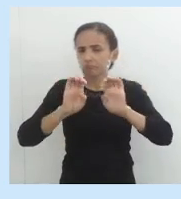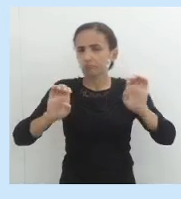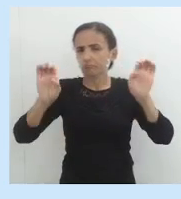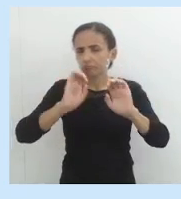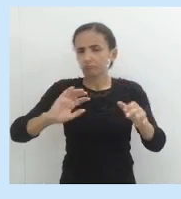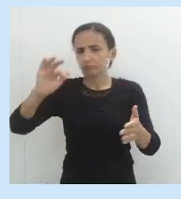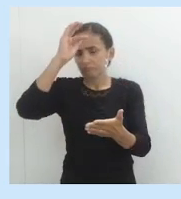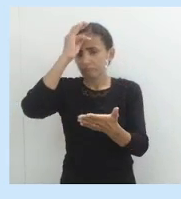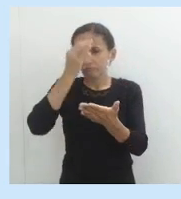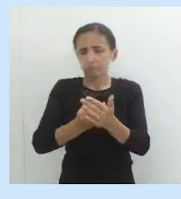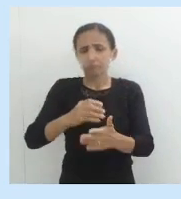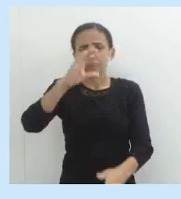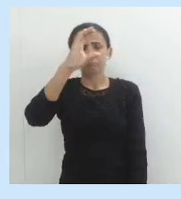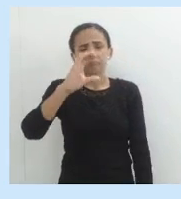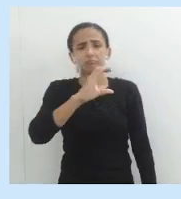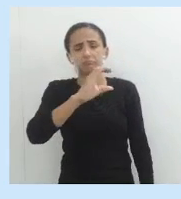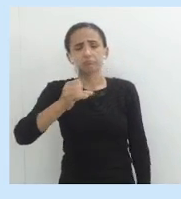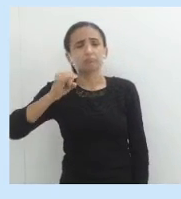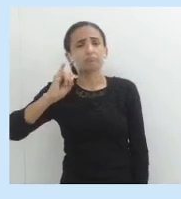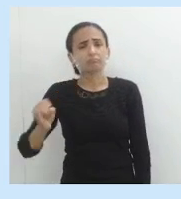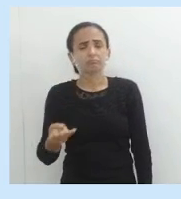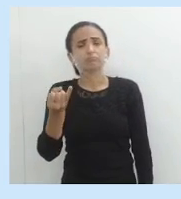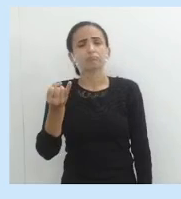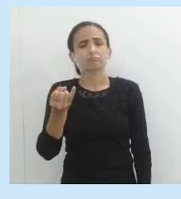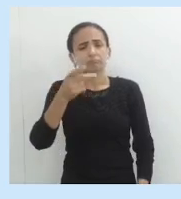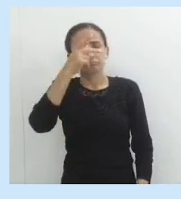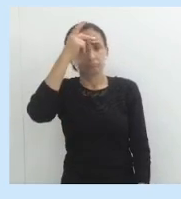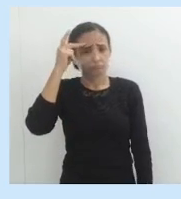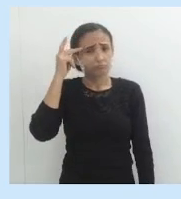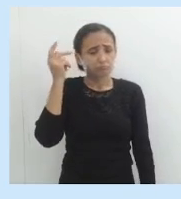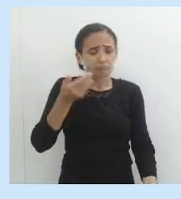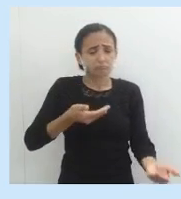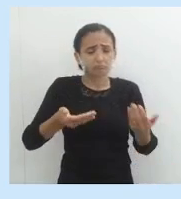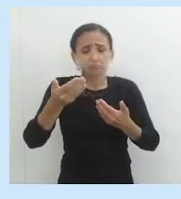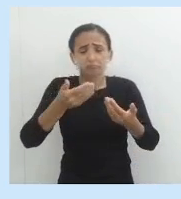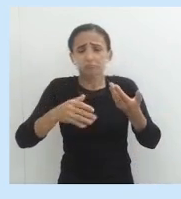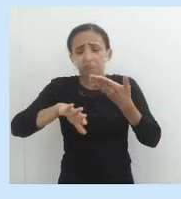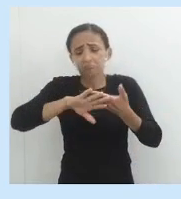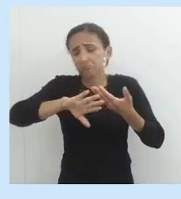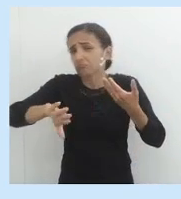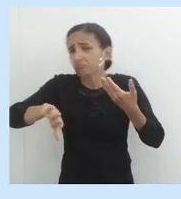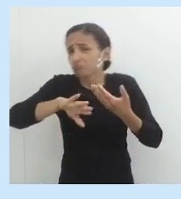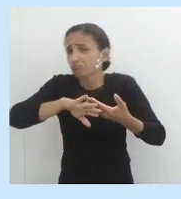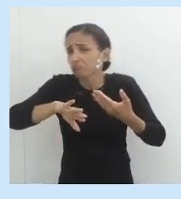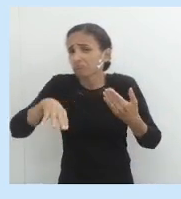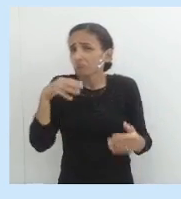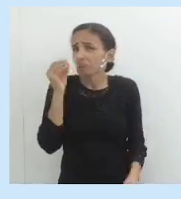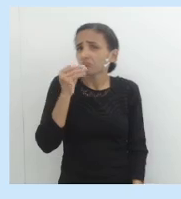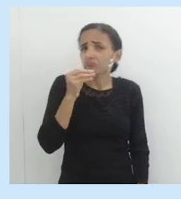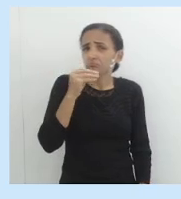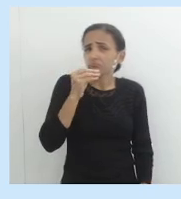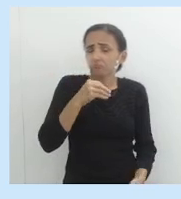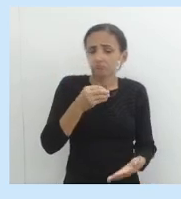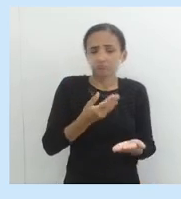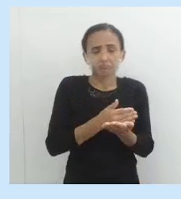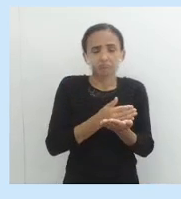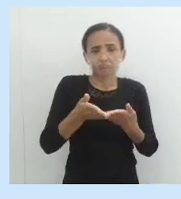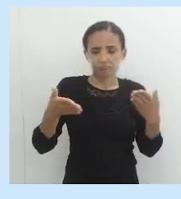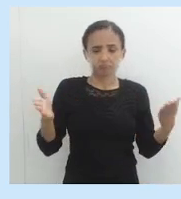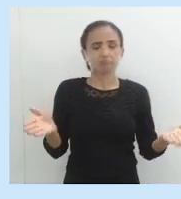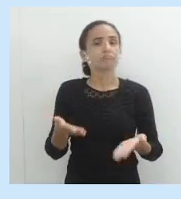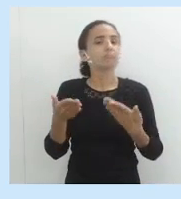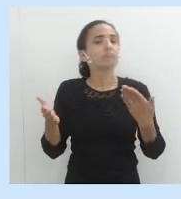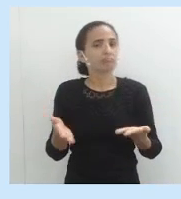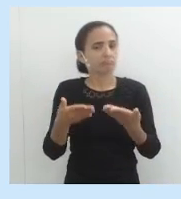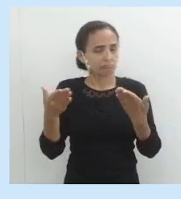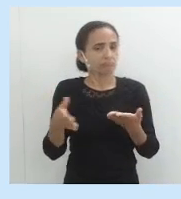e aproveitar os fiéis que estavam um pouquinho deixando de lado a igreja e também, né, conseguir